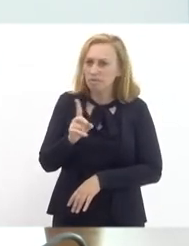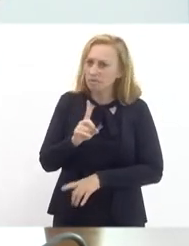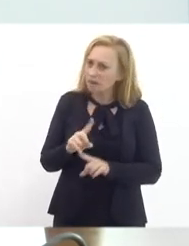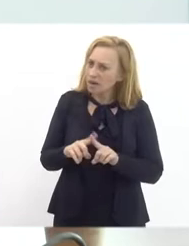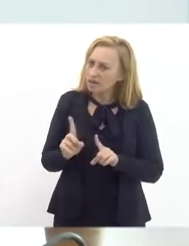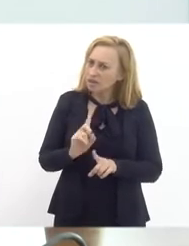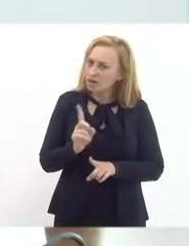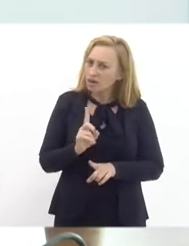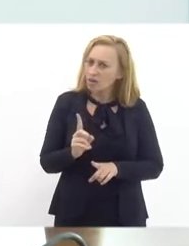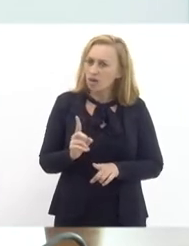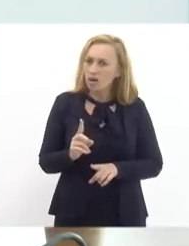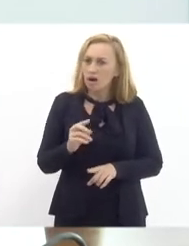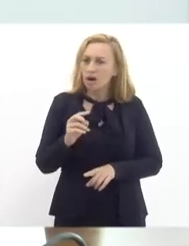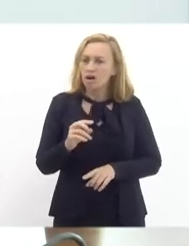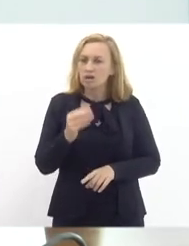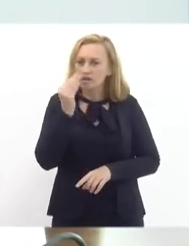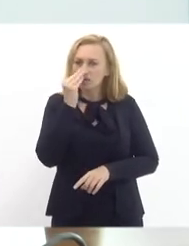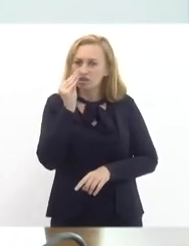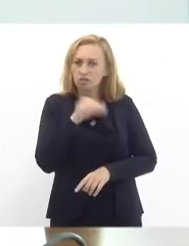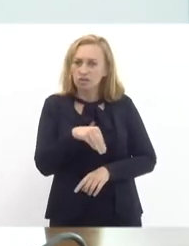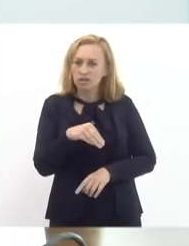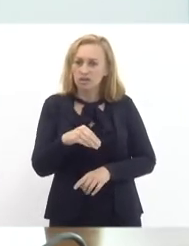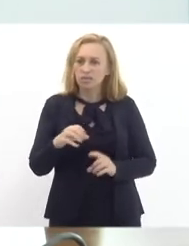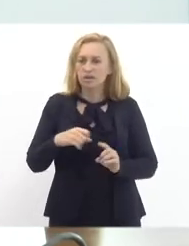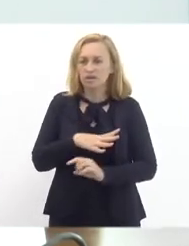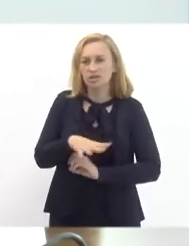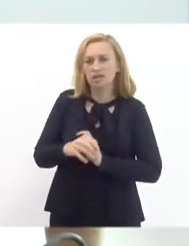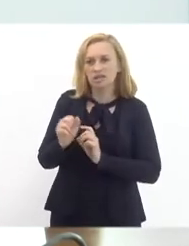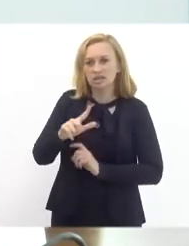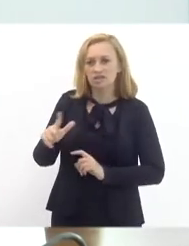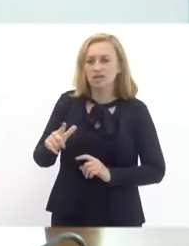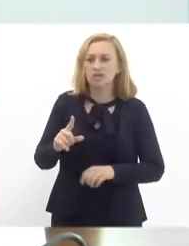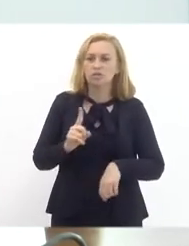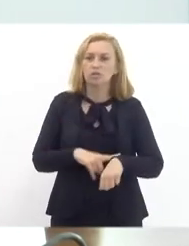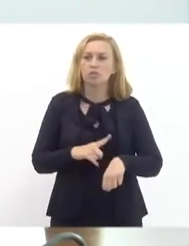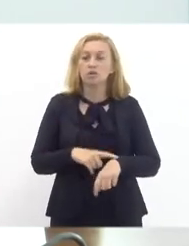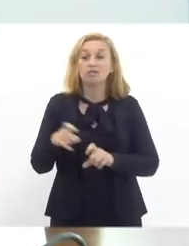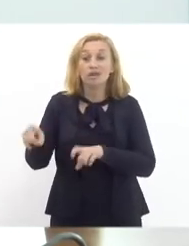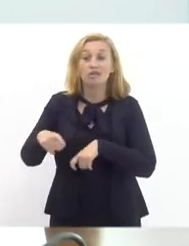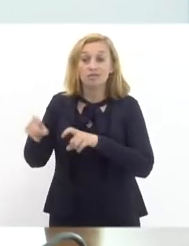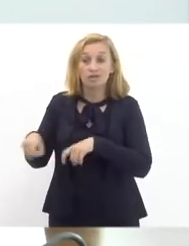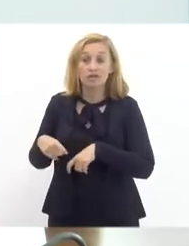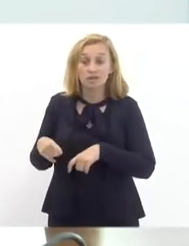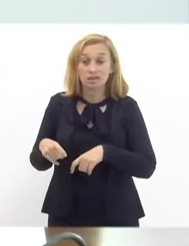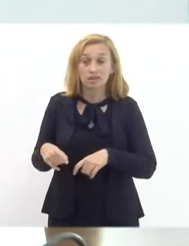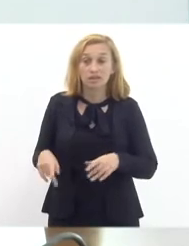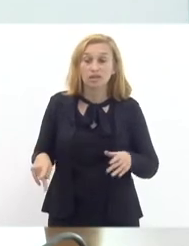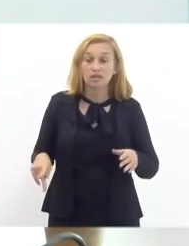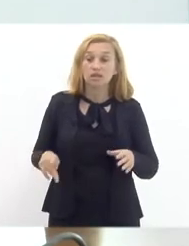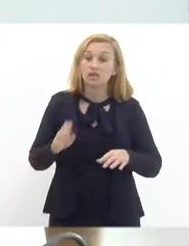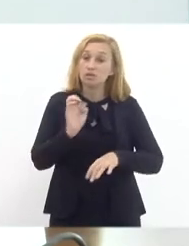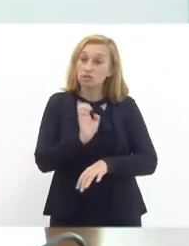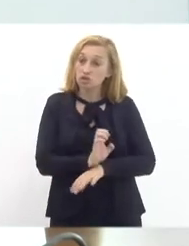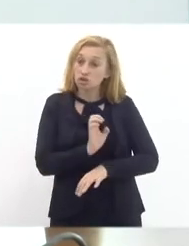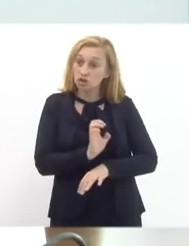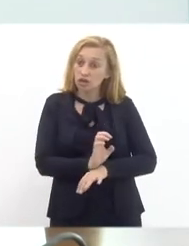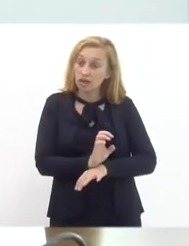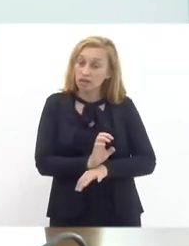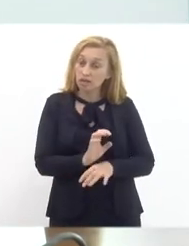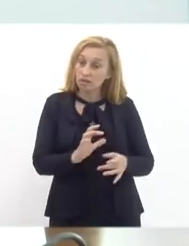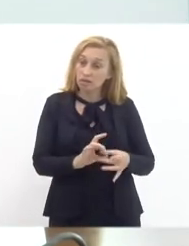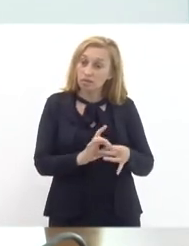sociedade civil. Verdade. Que desde o momento em que a Fazenda ela foi... O Estado abriu mão daquele